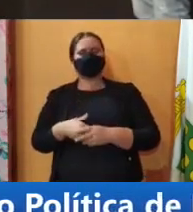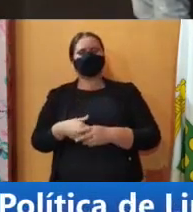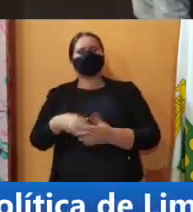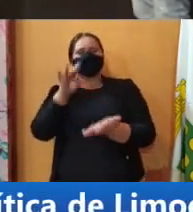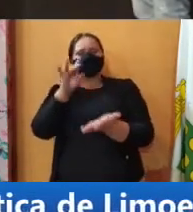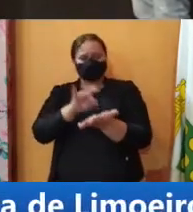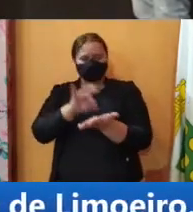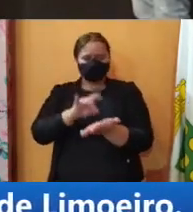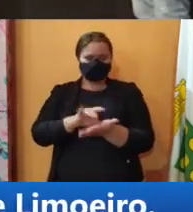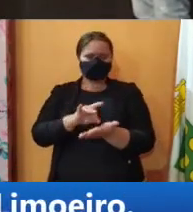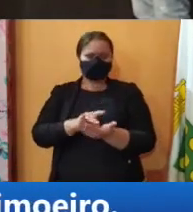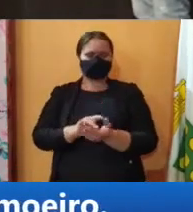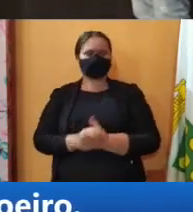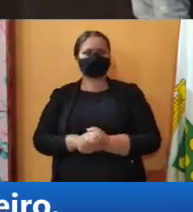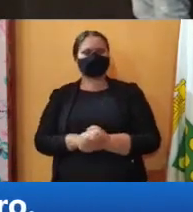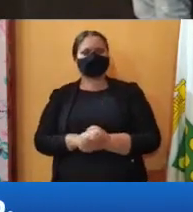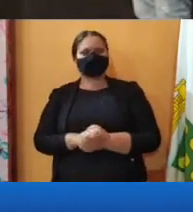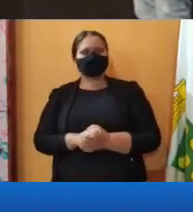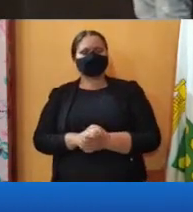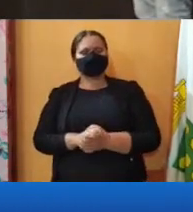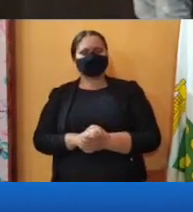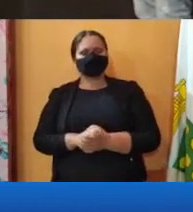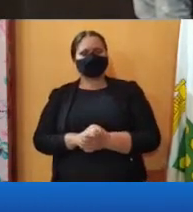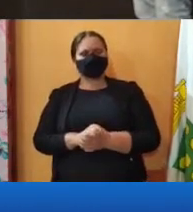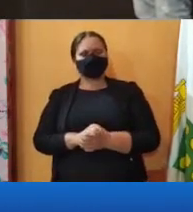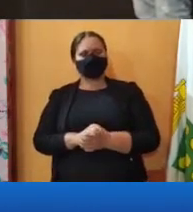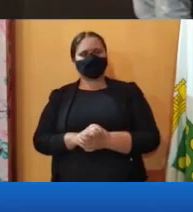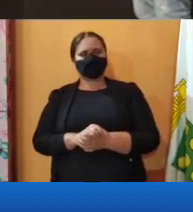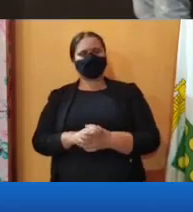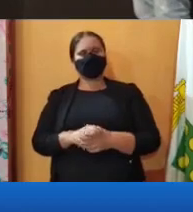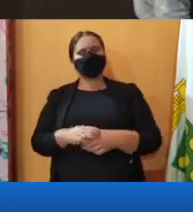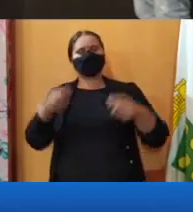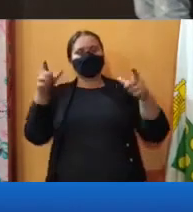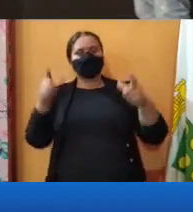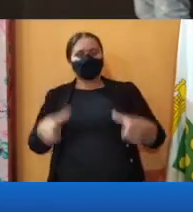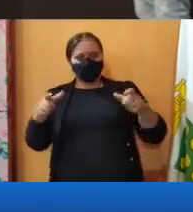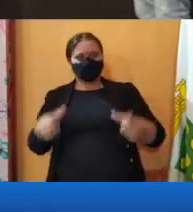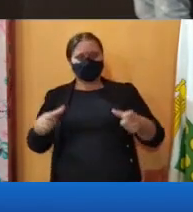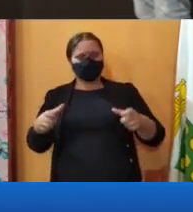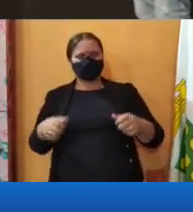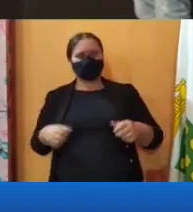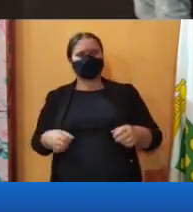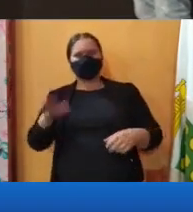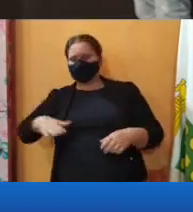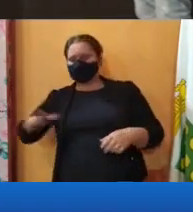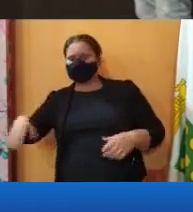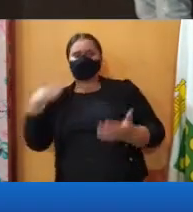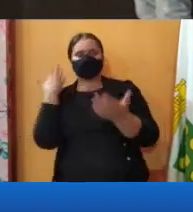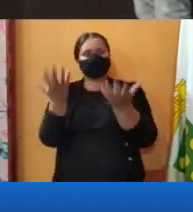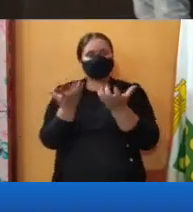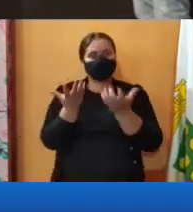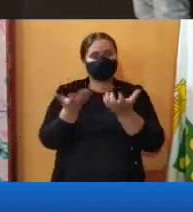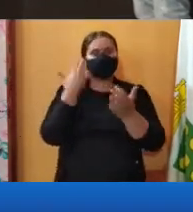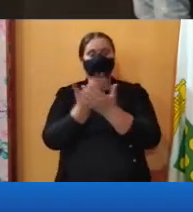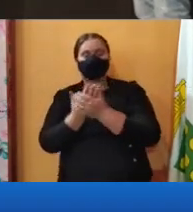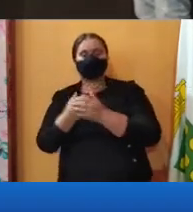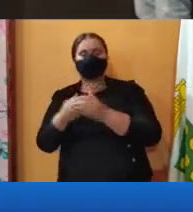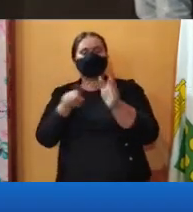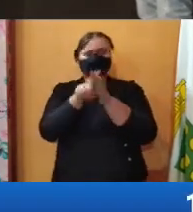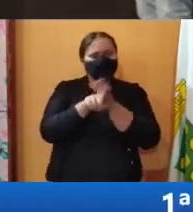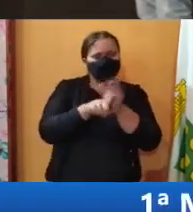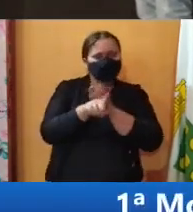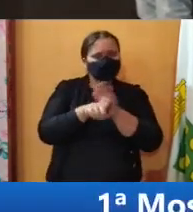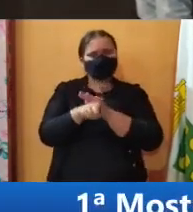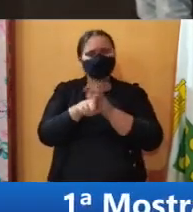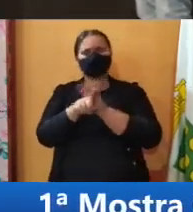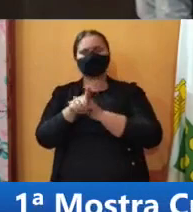que vai dar certo. E sem deixar de ter o espaço para que as pessoas, as crianças que queiram estudar, que queiram pesquisar, possam